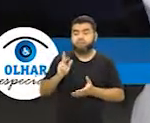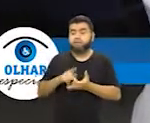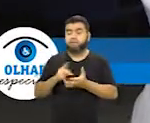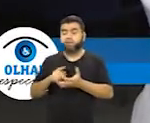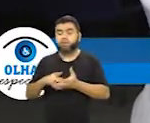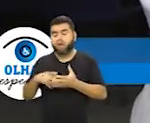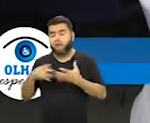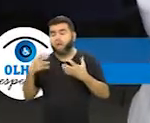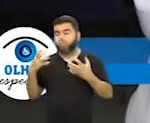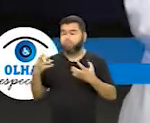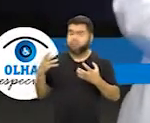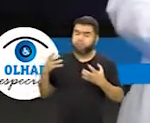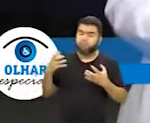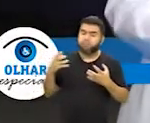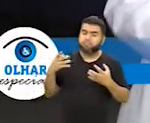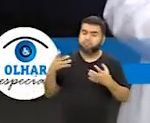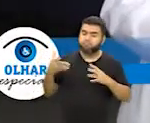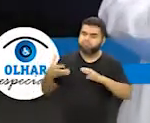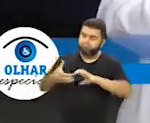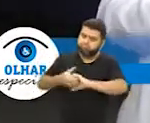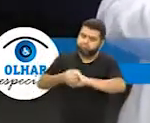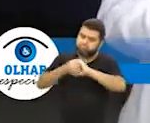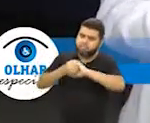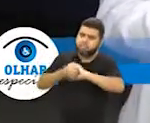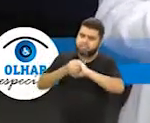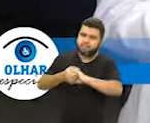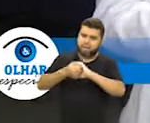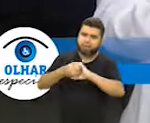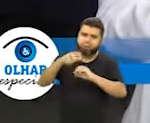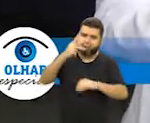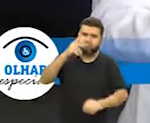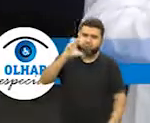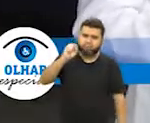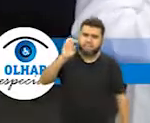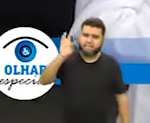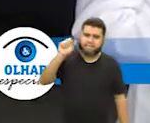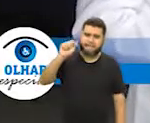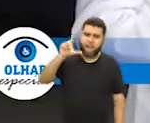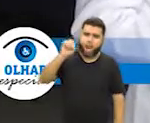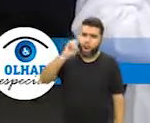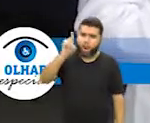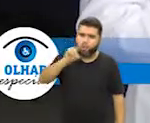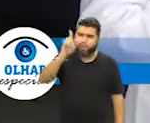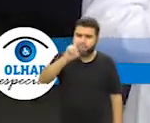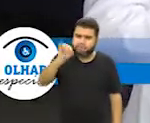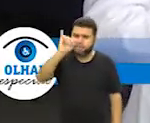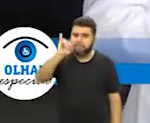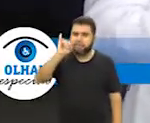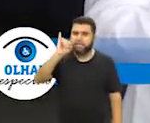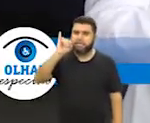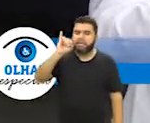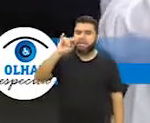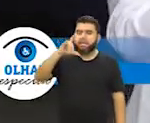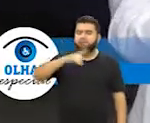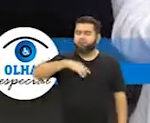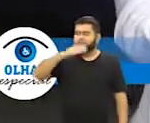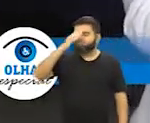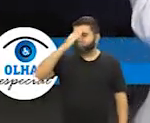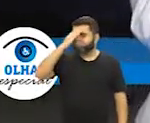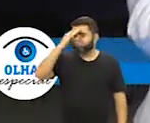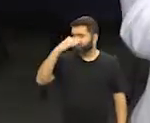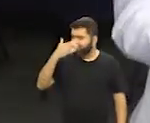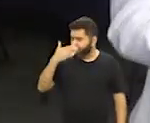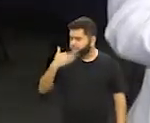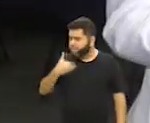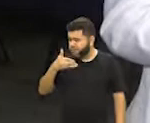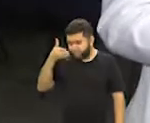na realidade, eu quero aqui até parabenizar a Pestalozzi, né? Eu quero, assim, eu tive a honra de estar